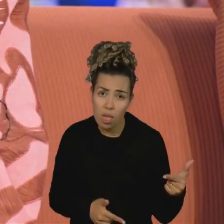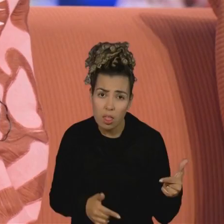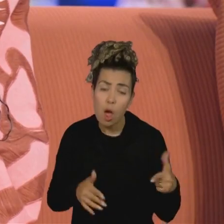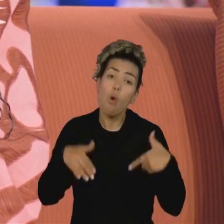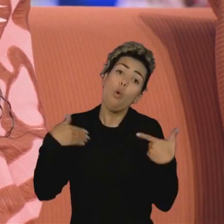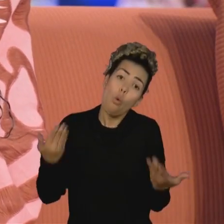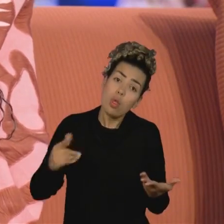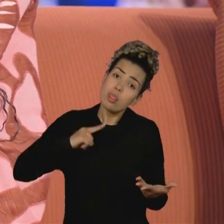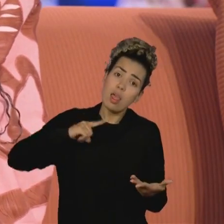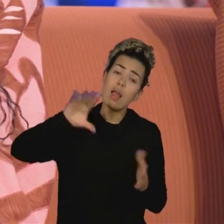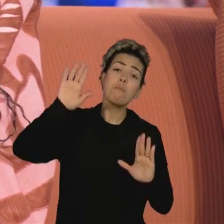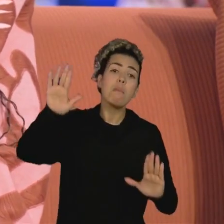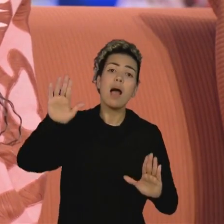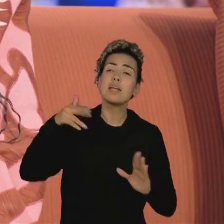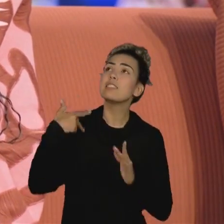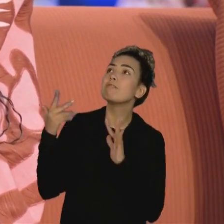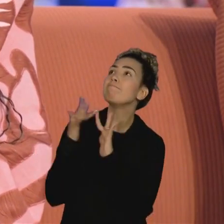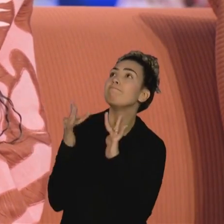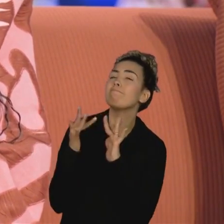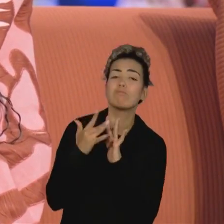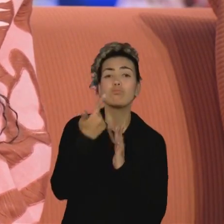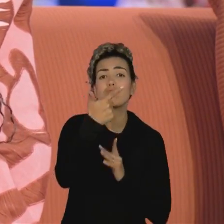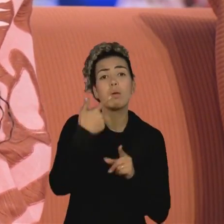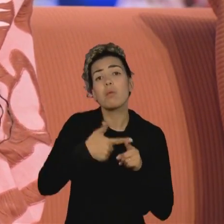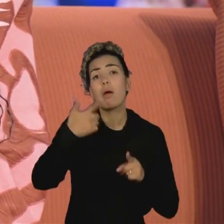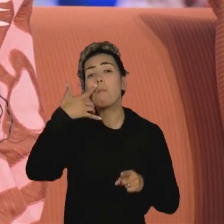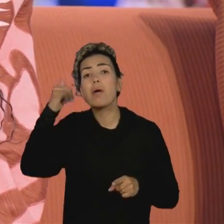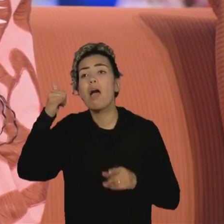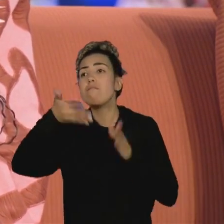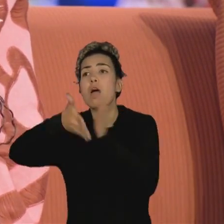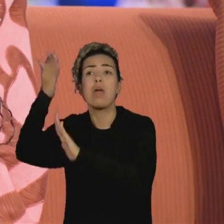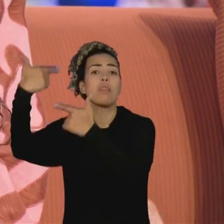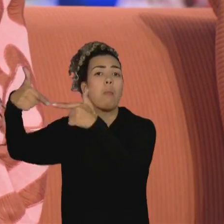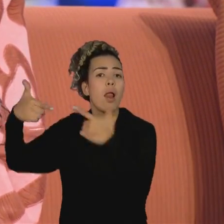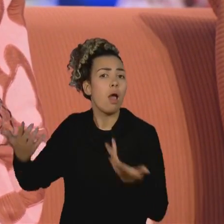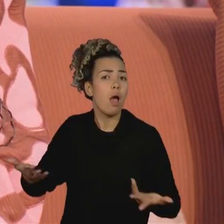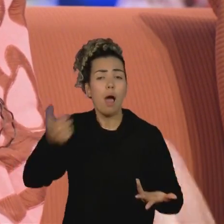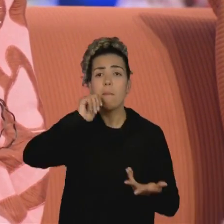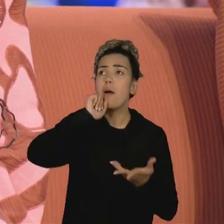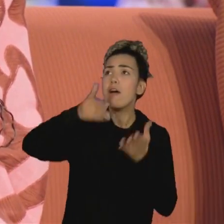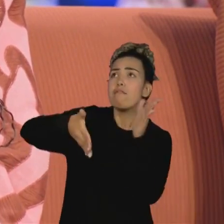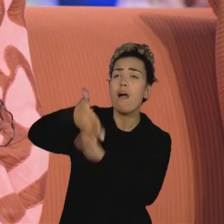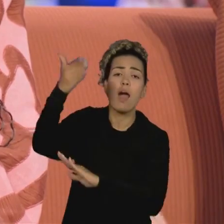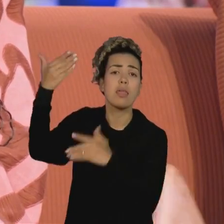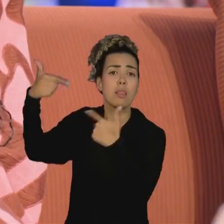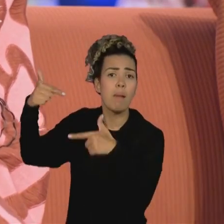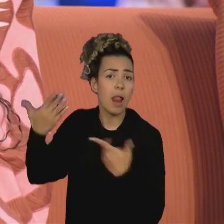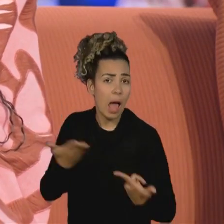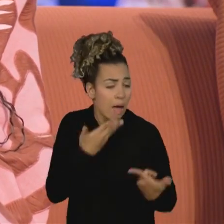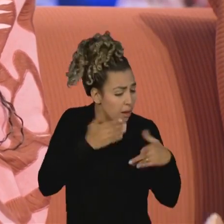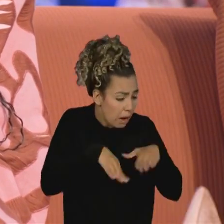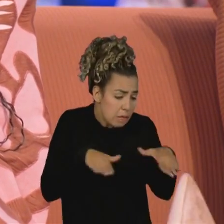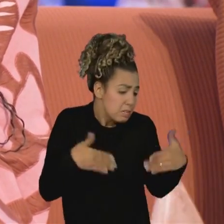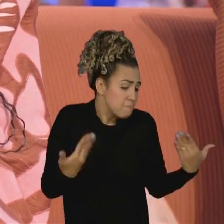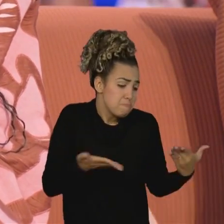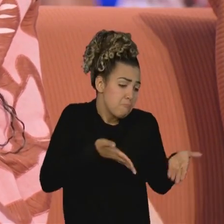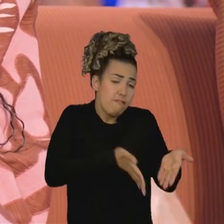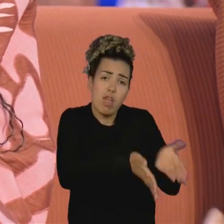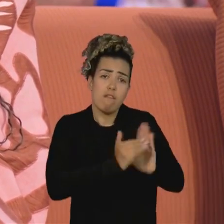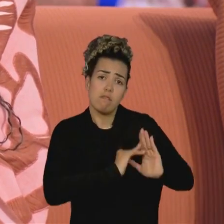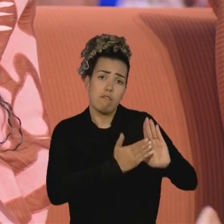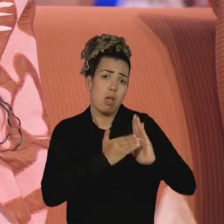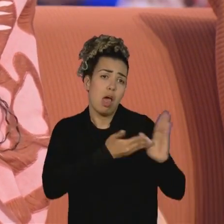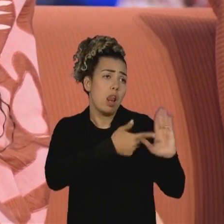ficam soltas pela favela, né? E quem são os heróis dessas crianças da